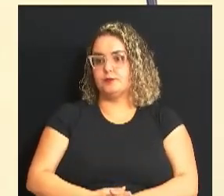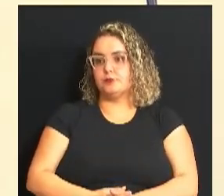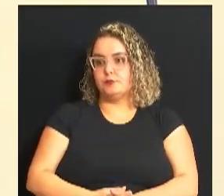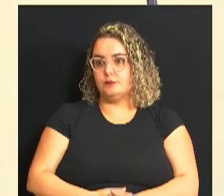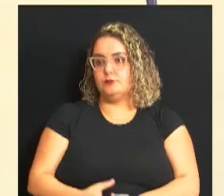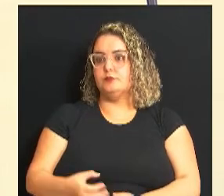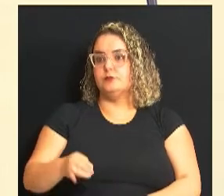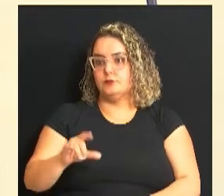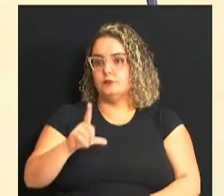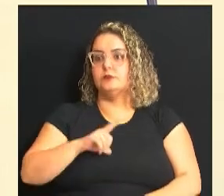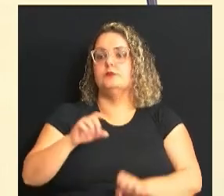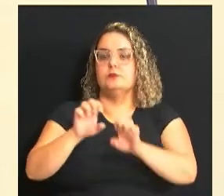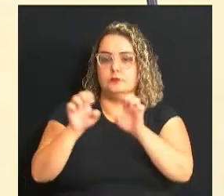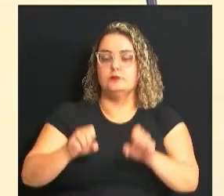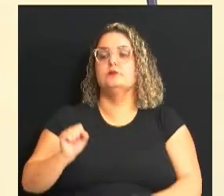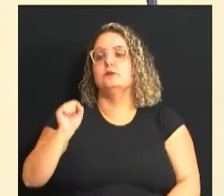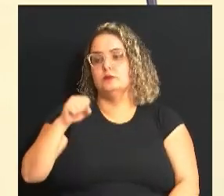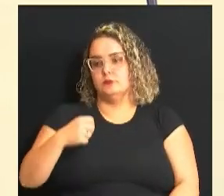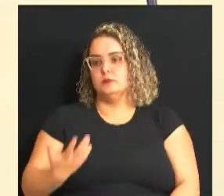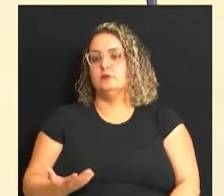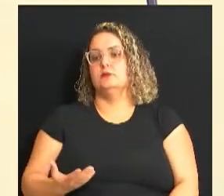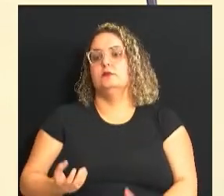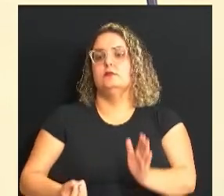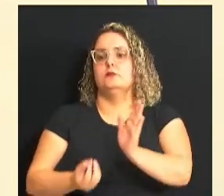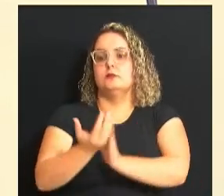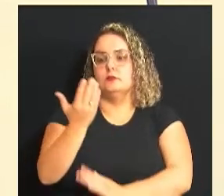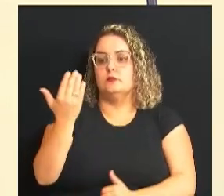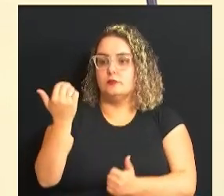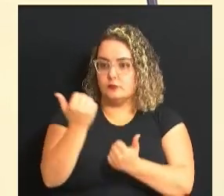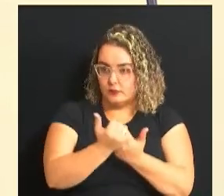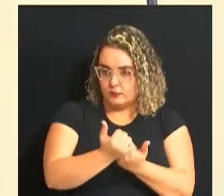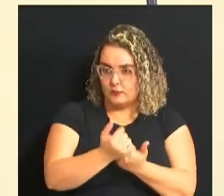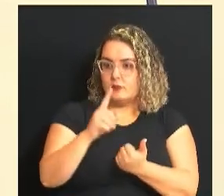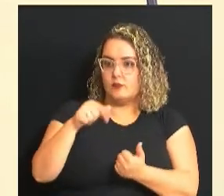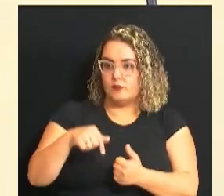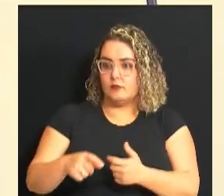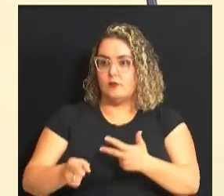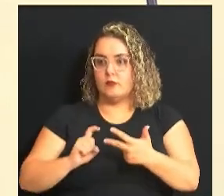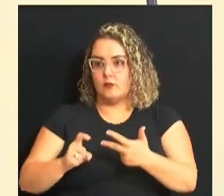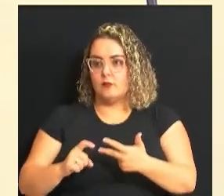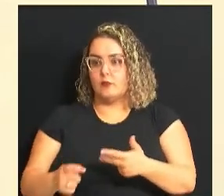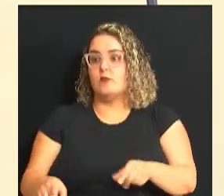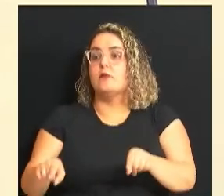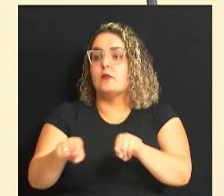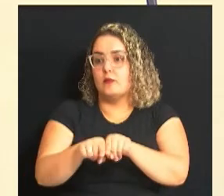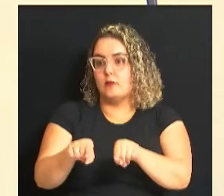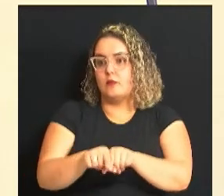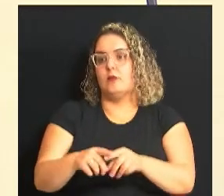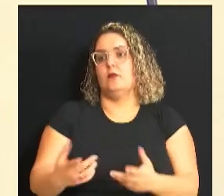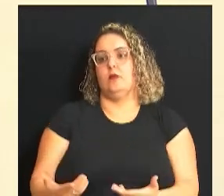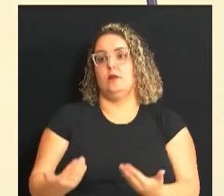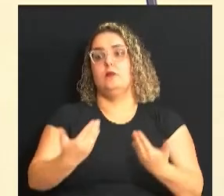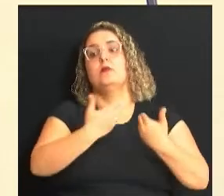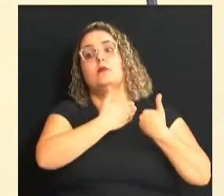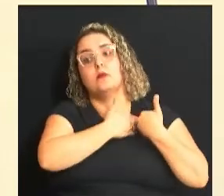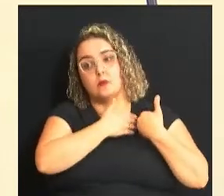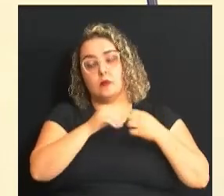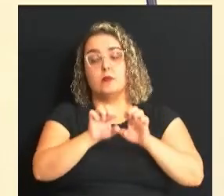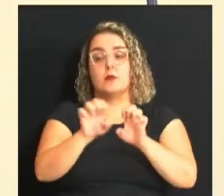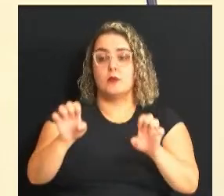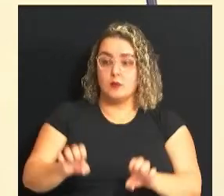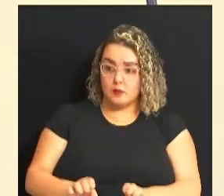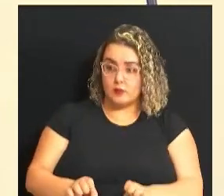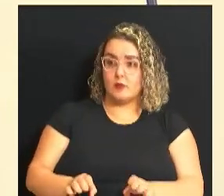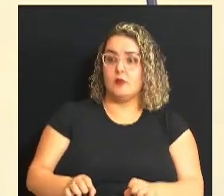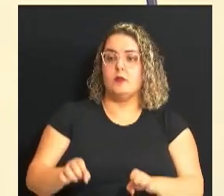estrutura, sim. A criação do cargo de conselheiro é do executivo, bem como a responsabilidade da estrutura.